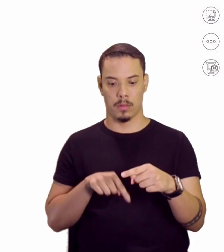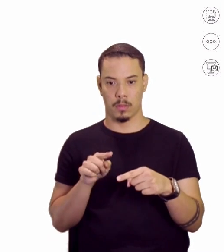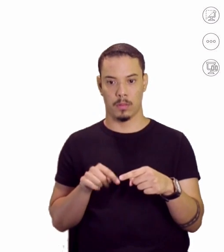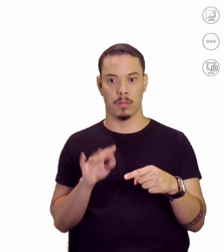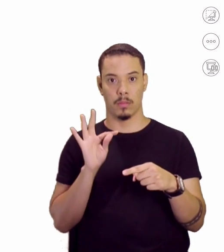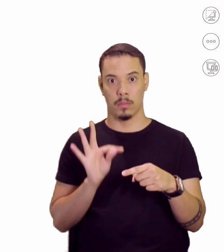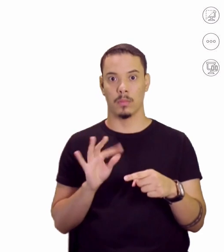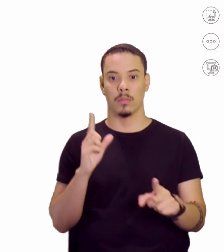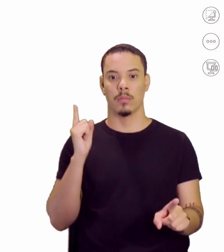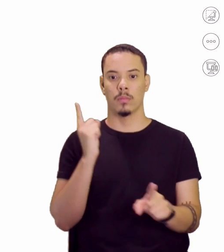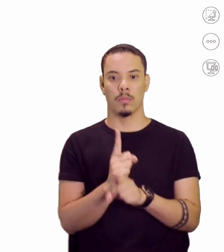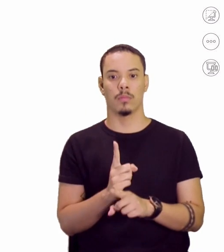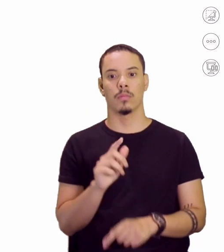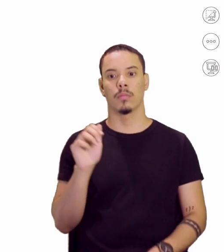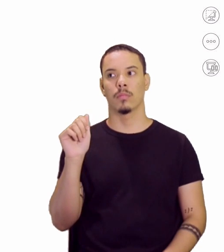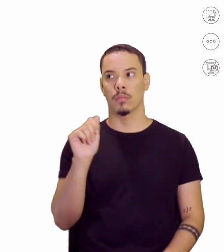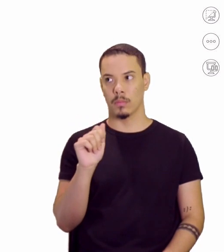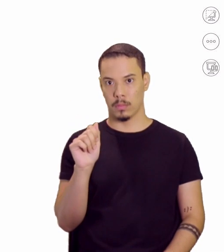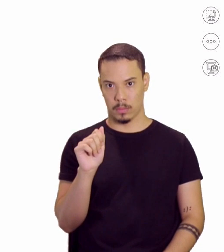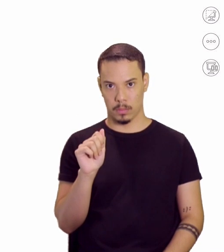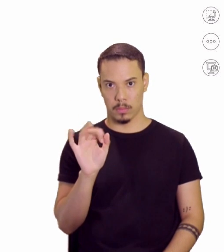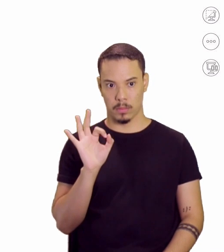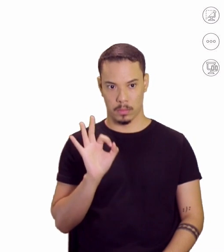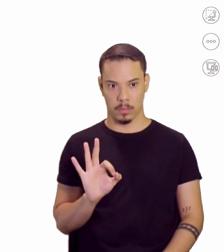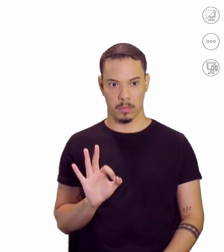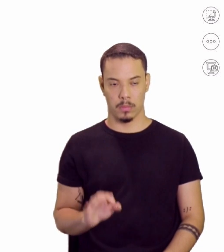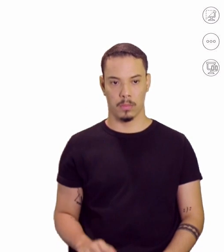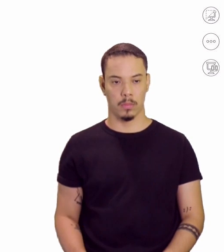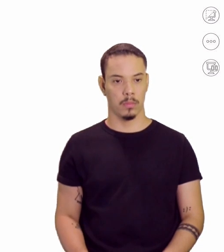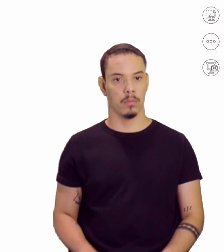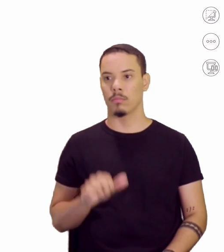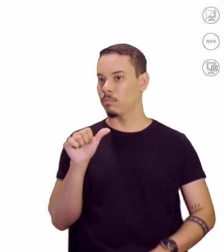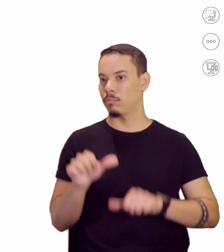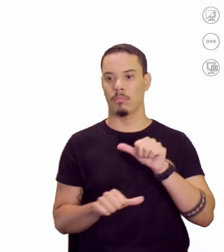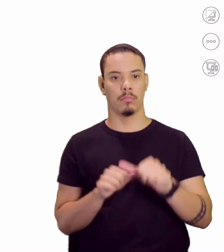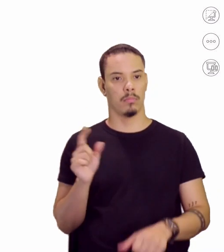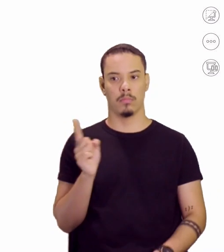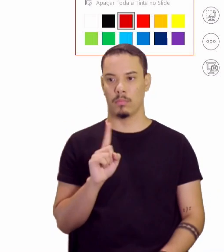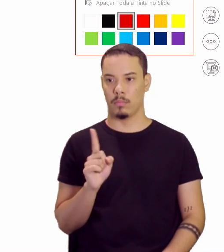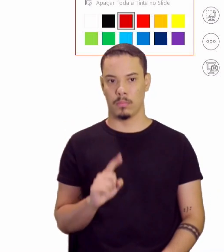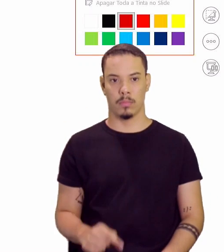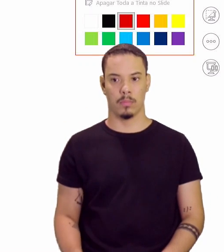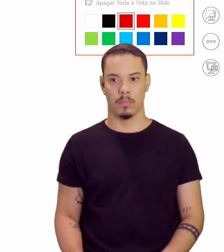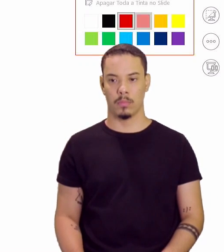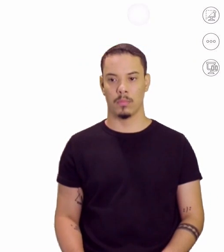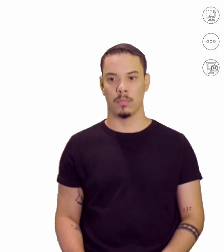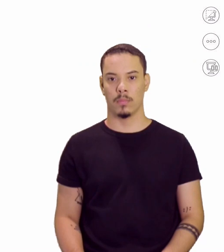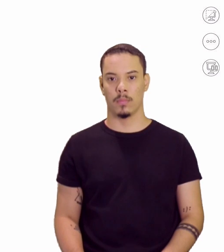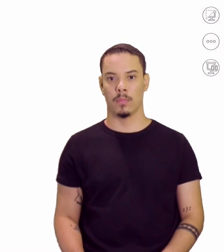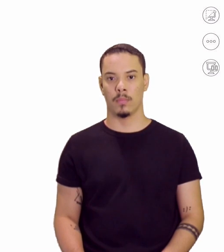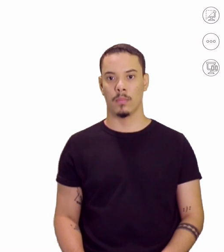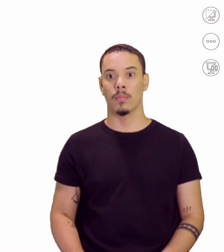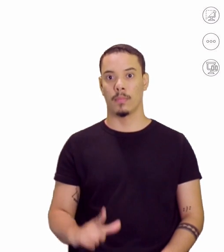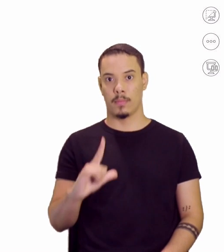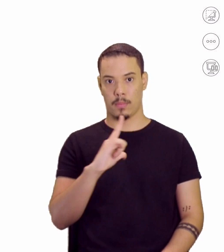no caso, o A, né, que não muda, e